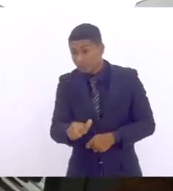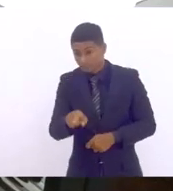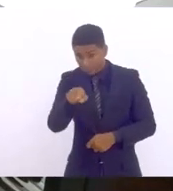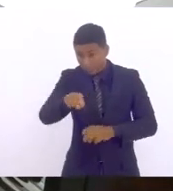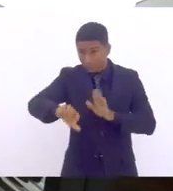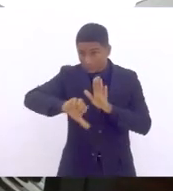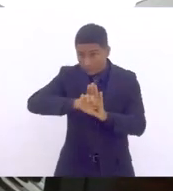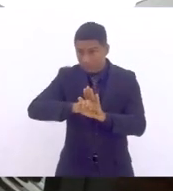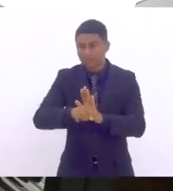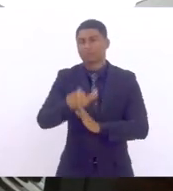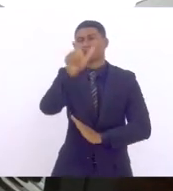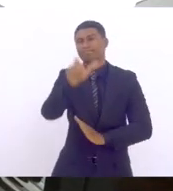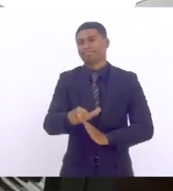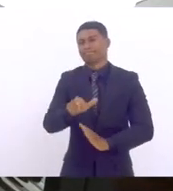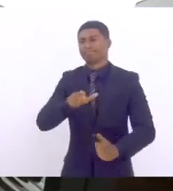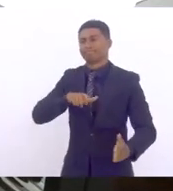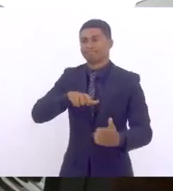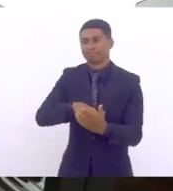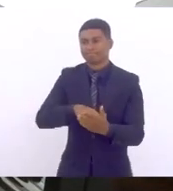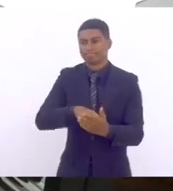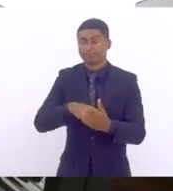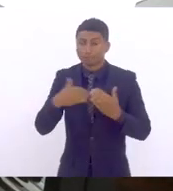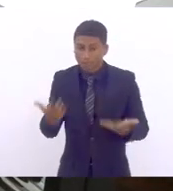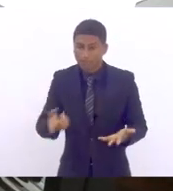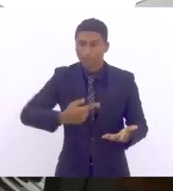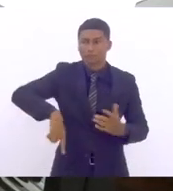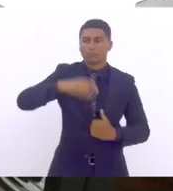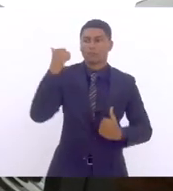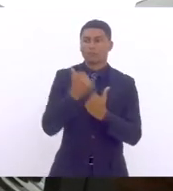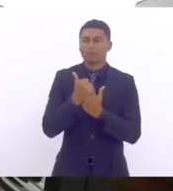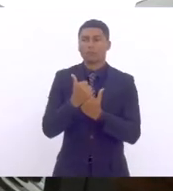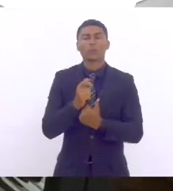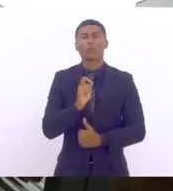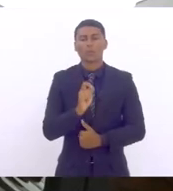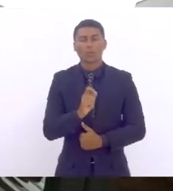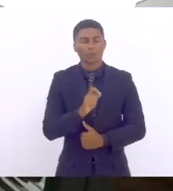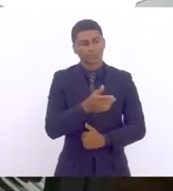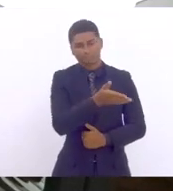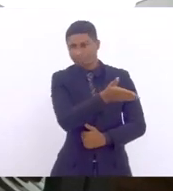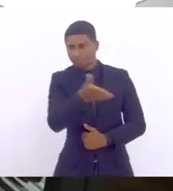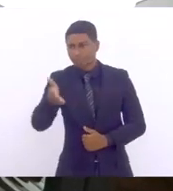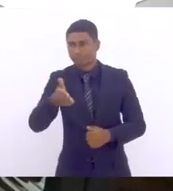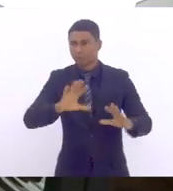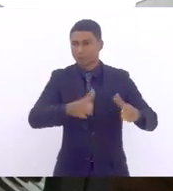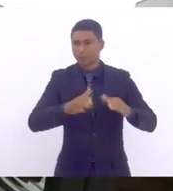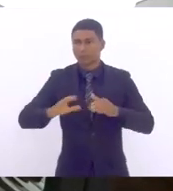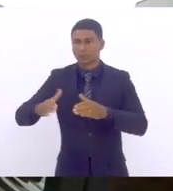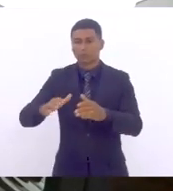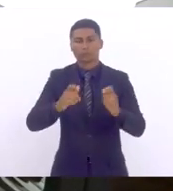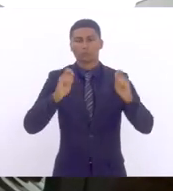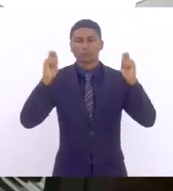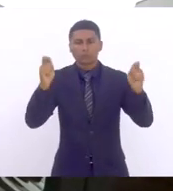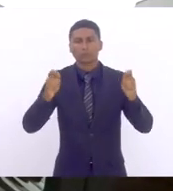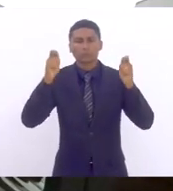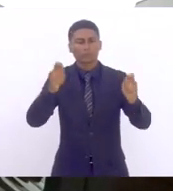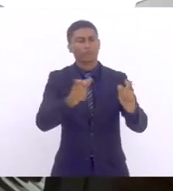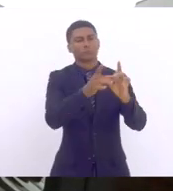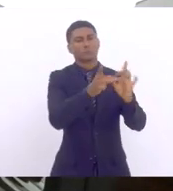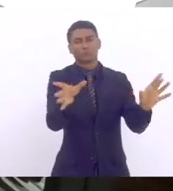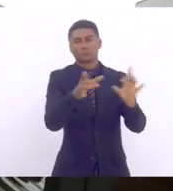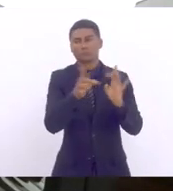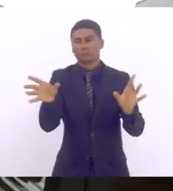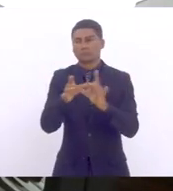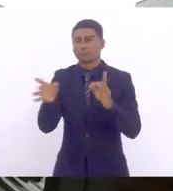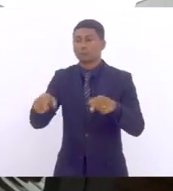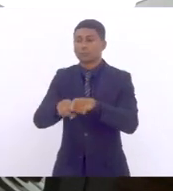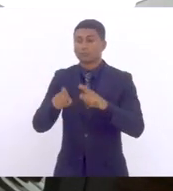sentido, o nosso apoio integral à anistia das torcidas e também a luta dentro da Assembleia Legislativa, que não será